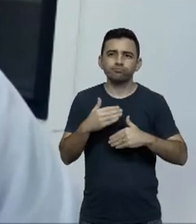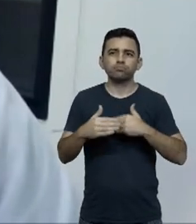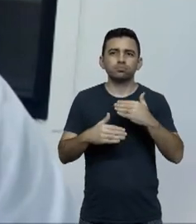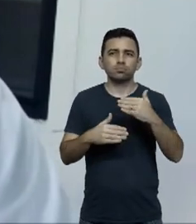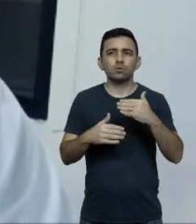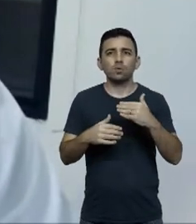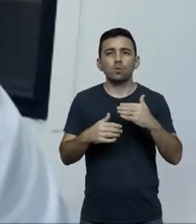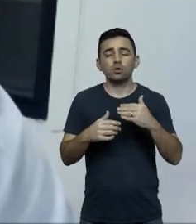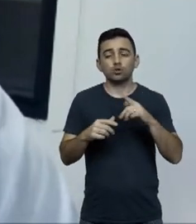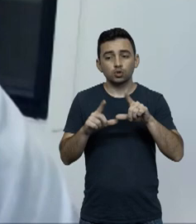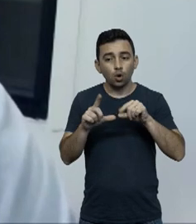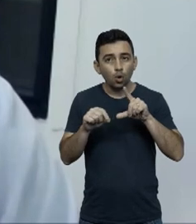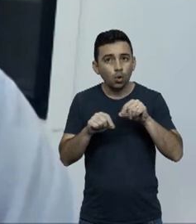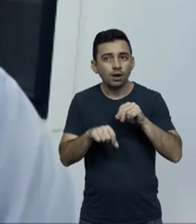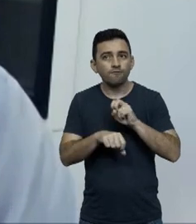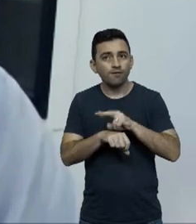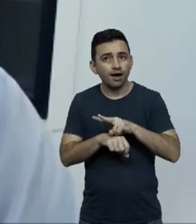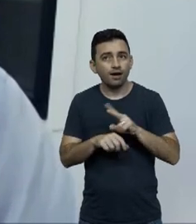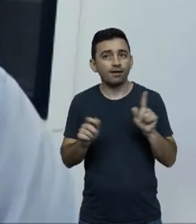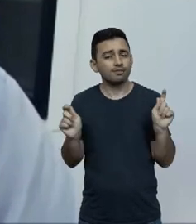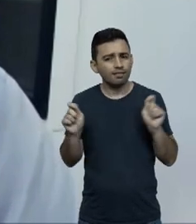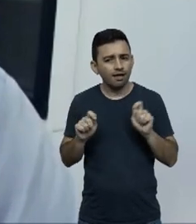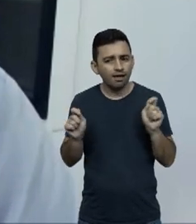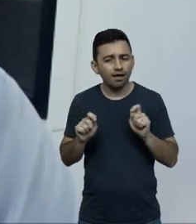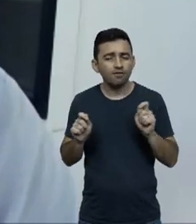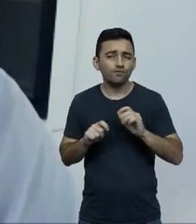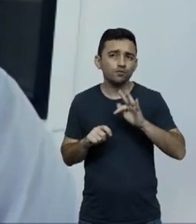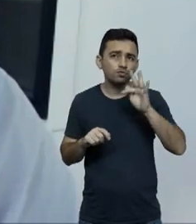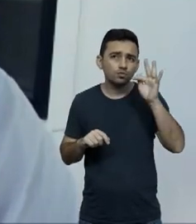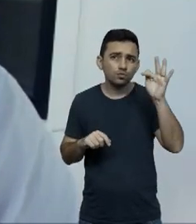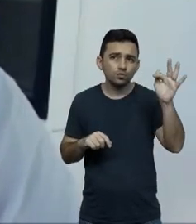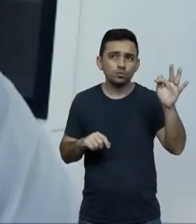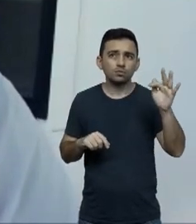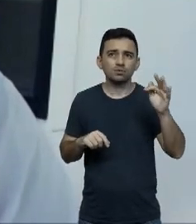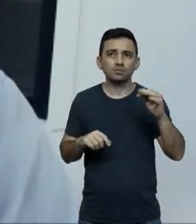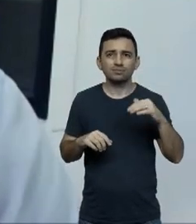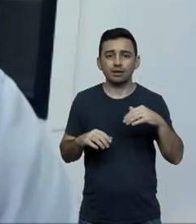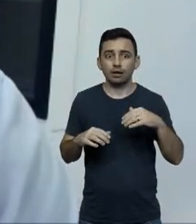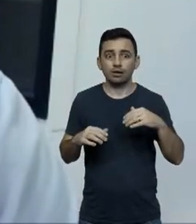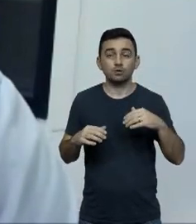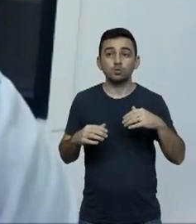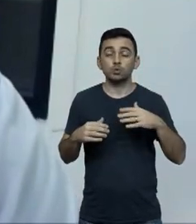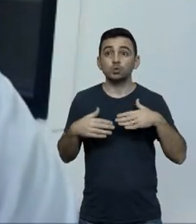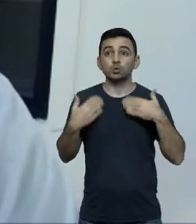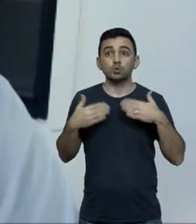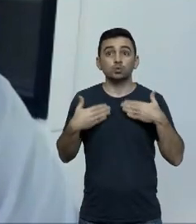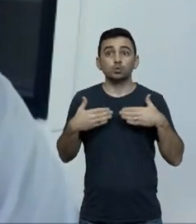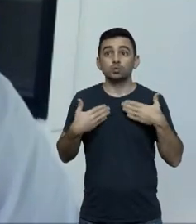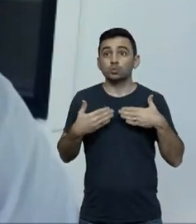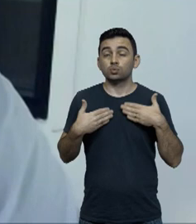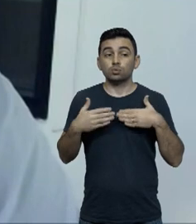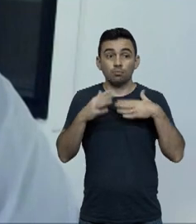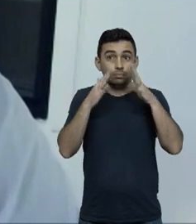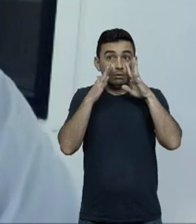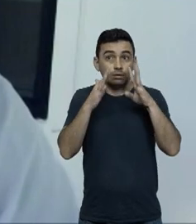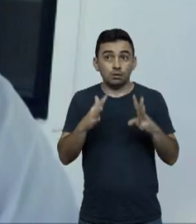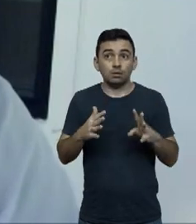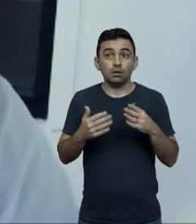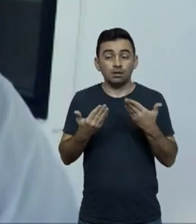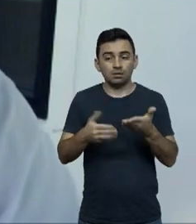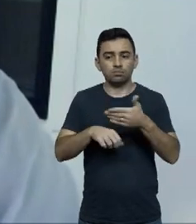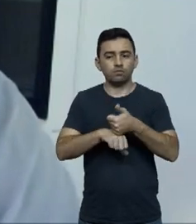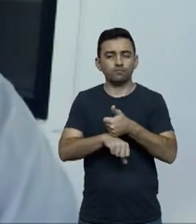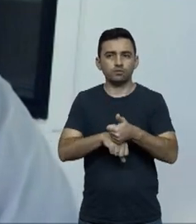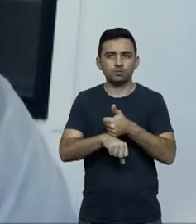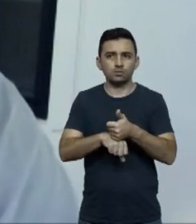até de escolha de vaga tudo seja algo é que não crie um Pânico ou uma atenção né aquele profissional